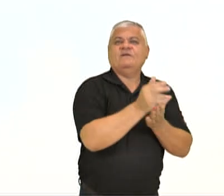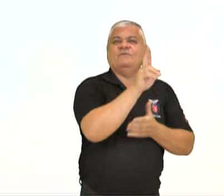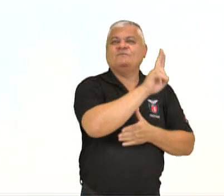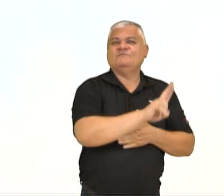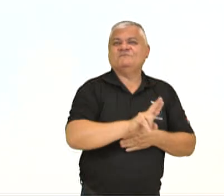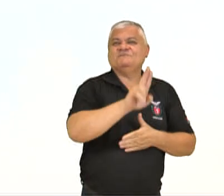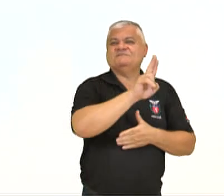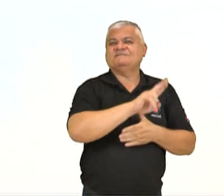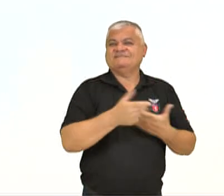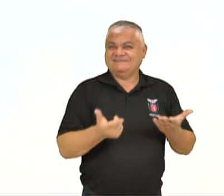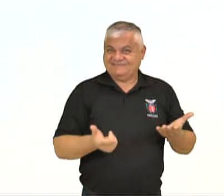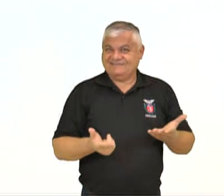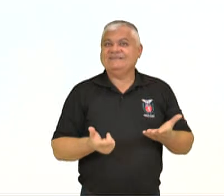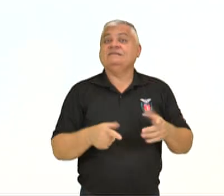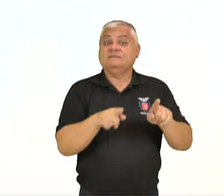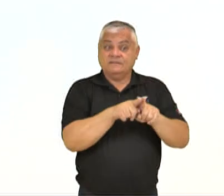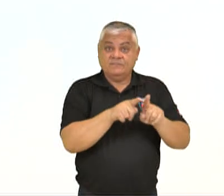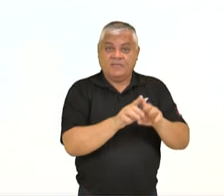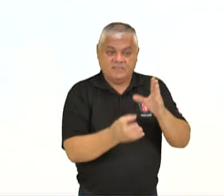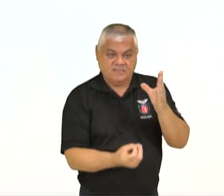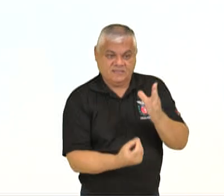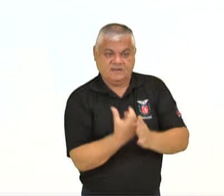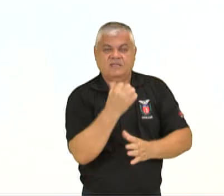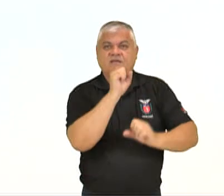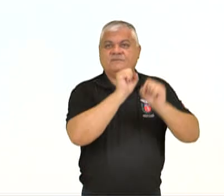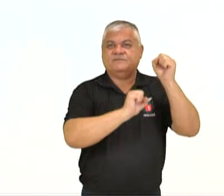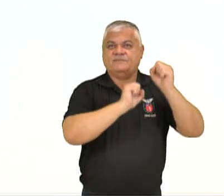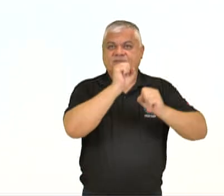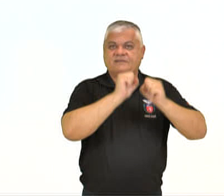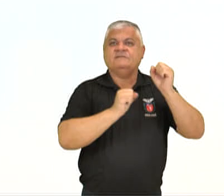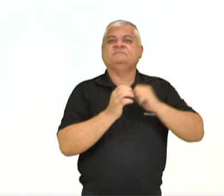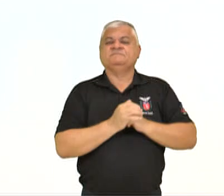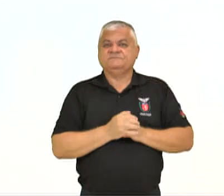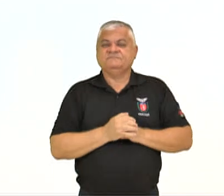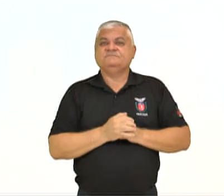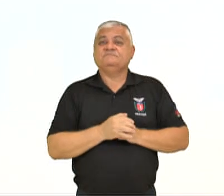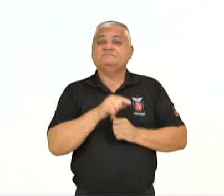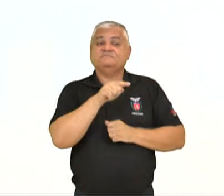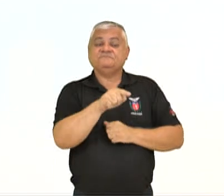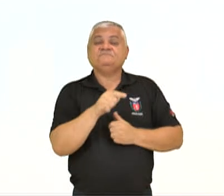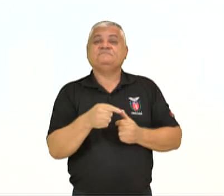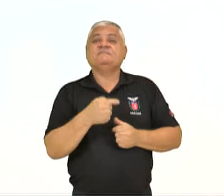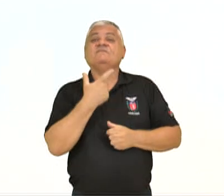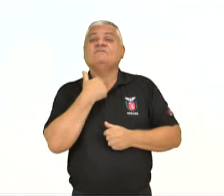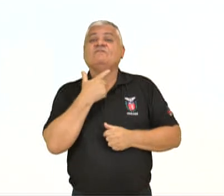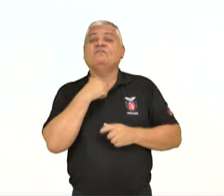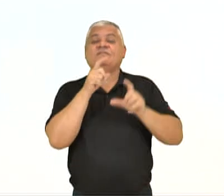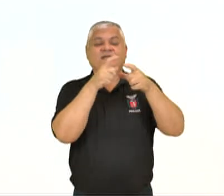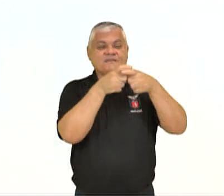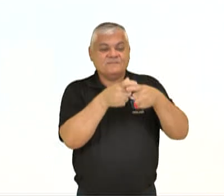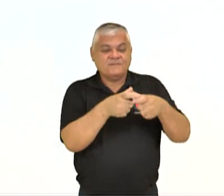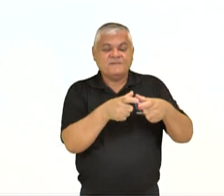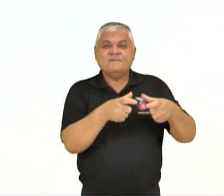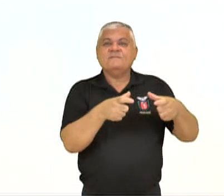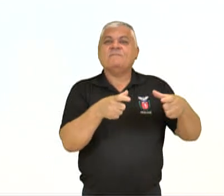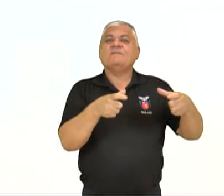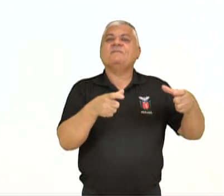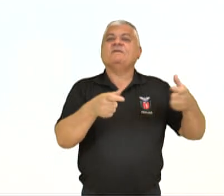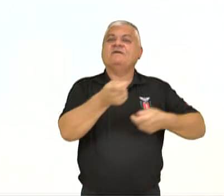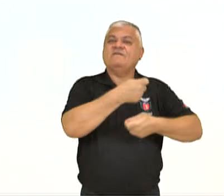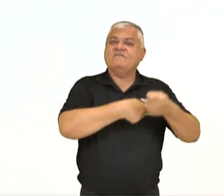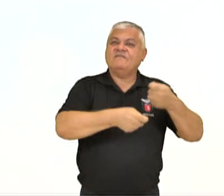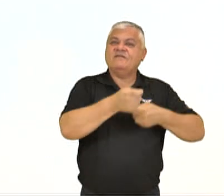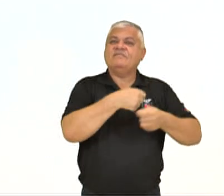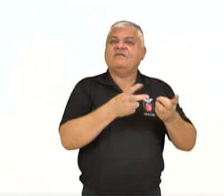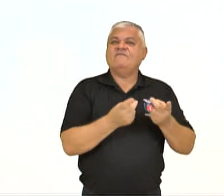a investir na industrialização. Rapidamente eles acabavam desejando ampliar o seu mercado para